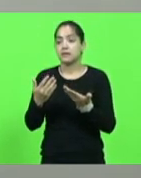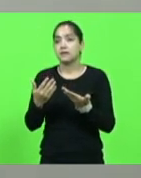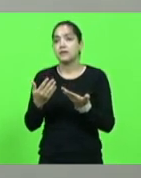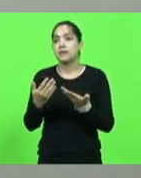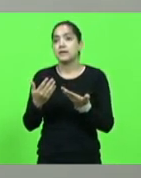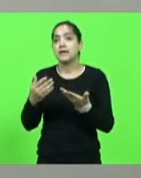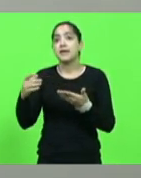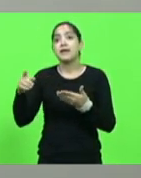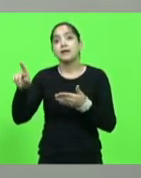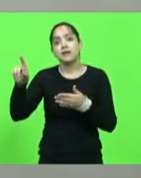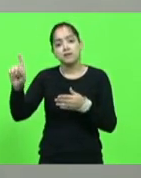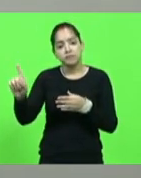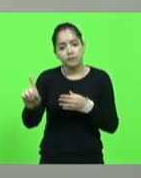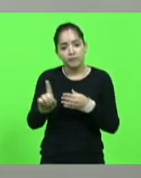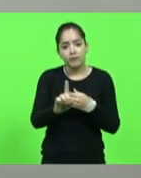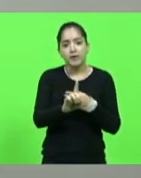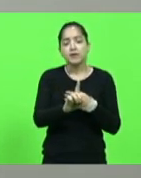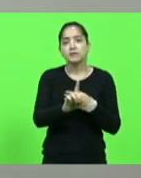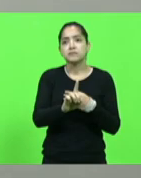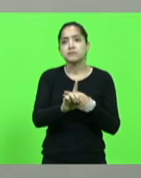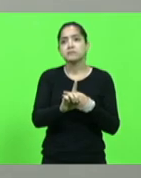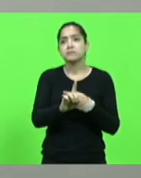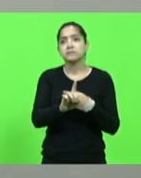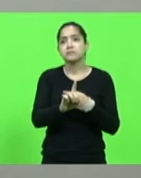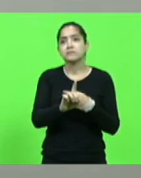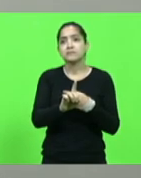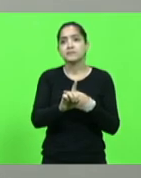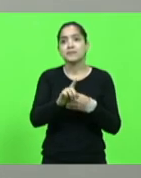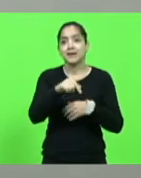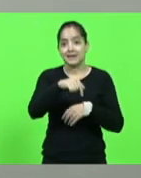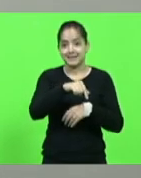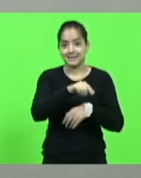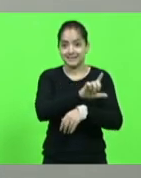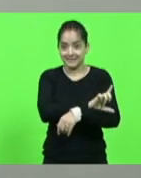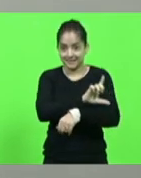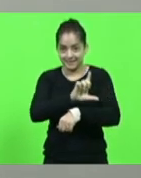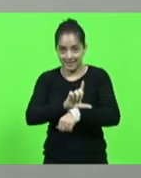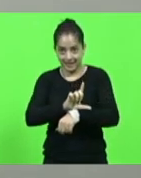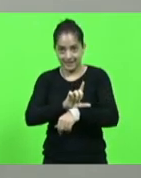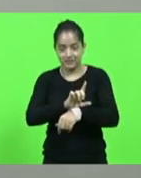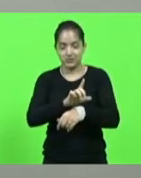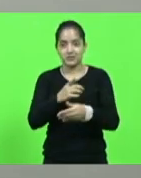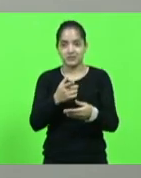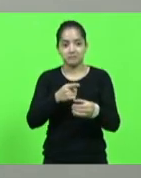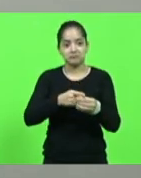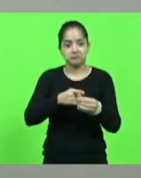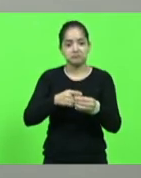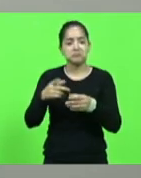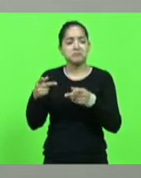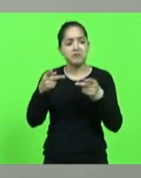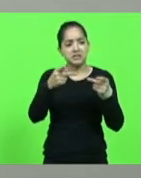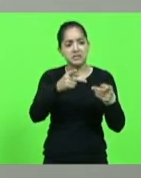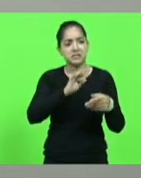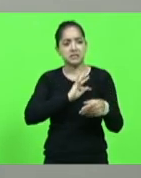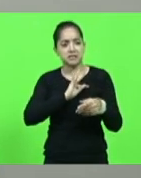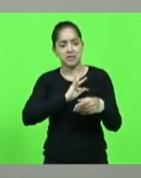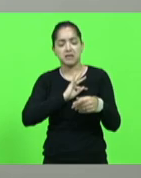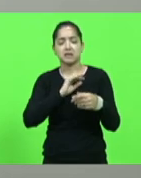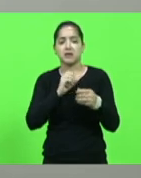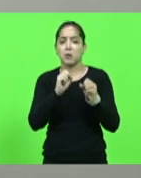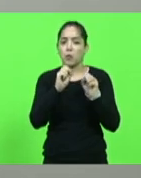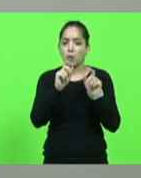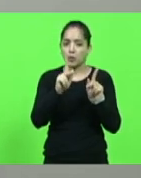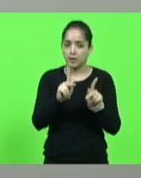Ele veio, deputado Berlanda, veio aqui em Lages, fez uma visita, falei, se é visita técnica, tudo bem. Só